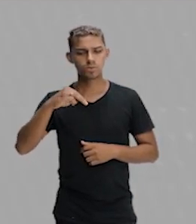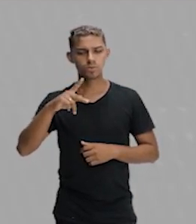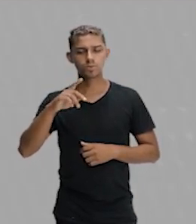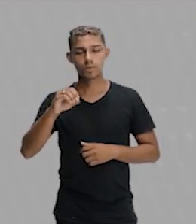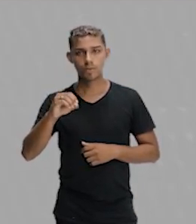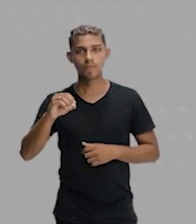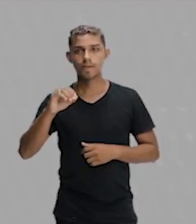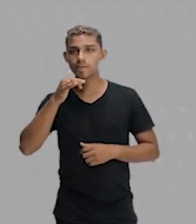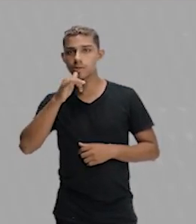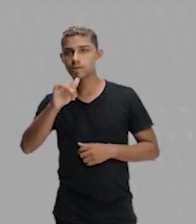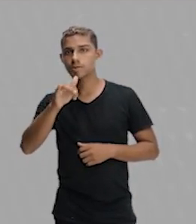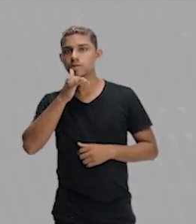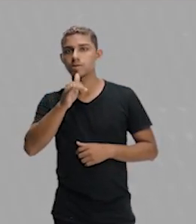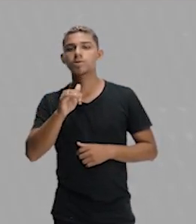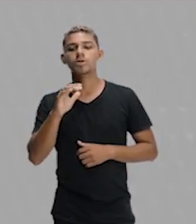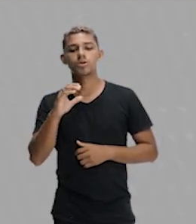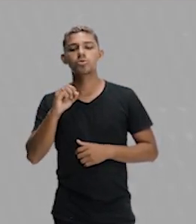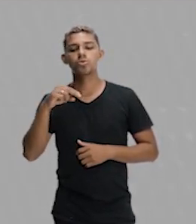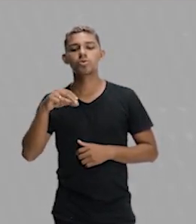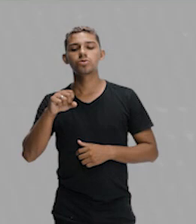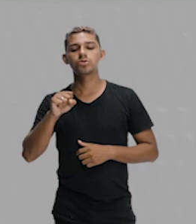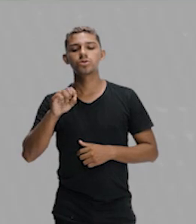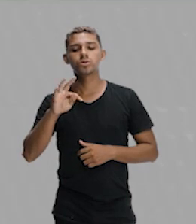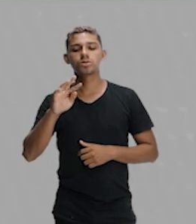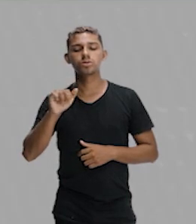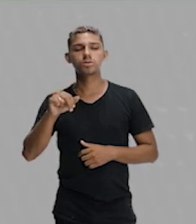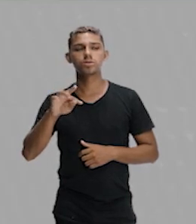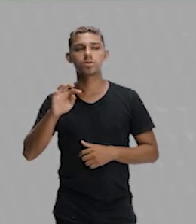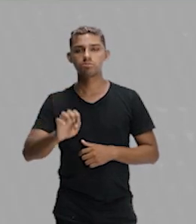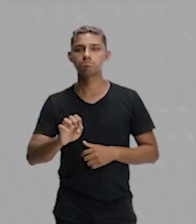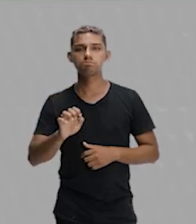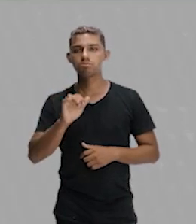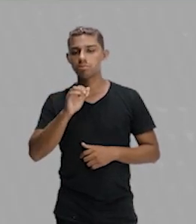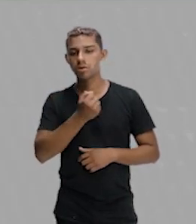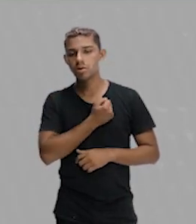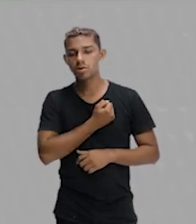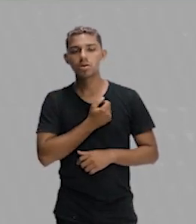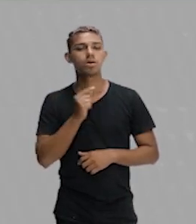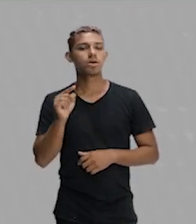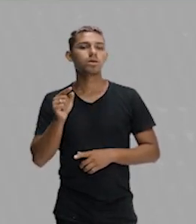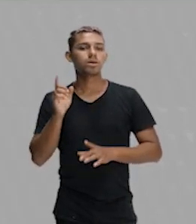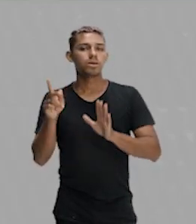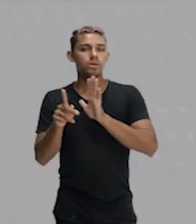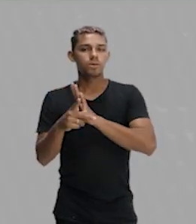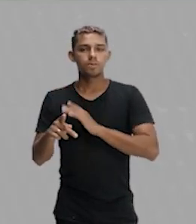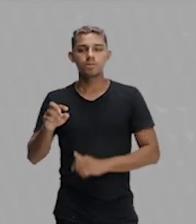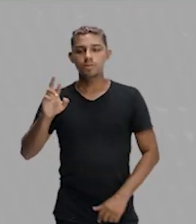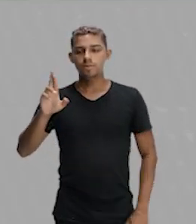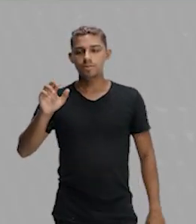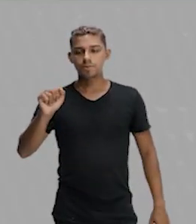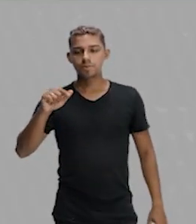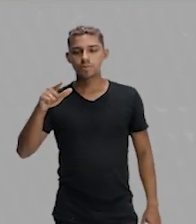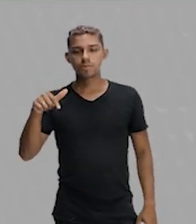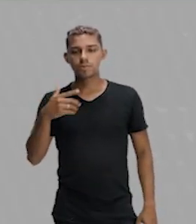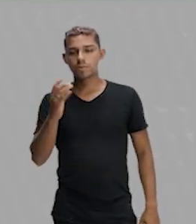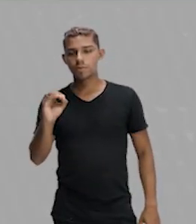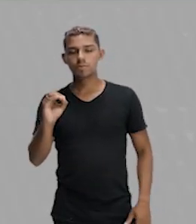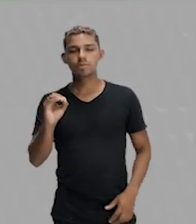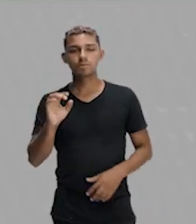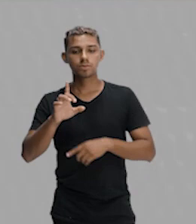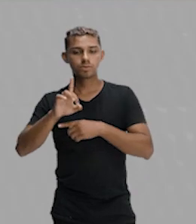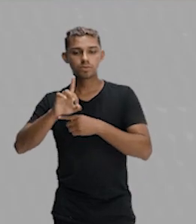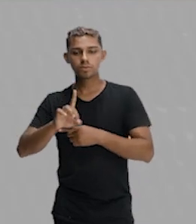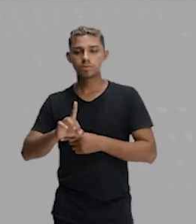sendo igual, sendo constante, com o valor referente a esta razão da densidade absoluta, né,